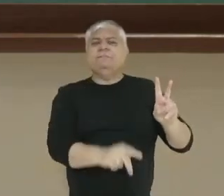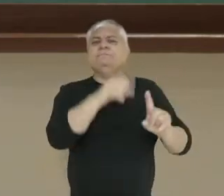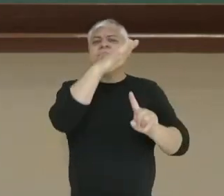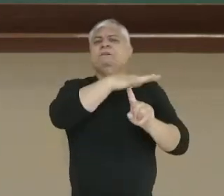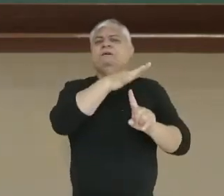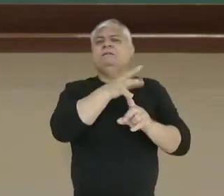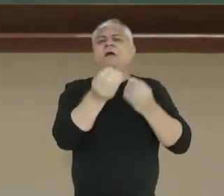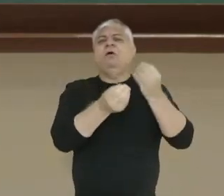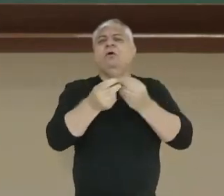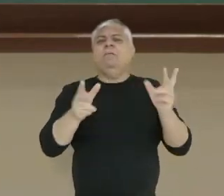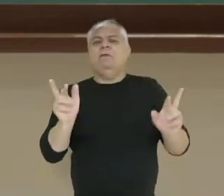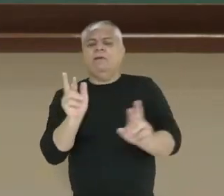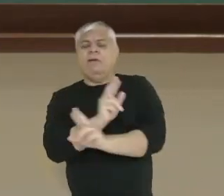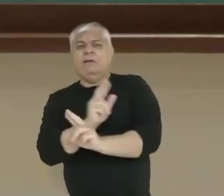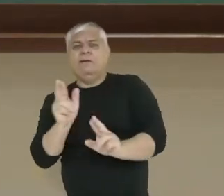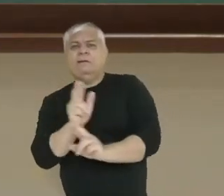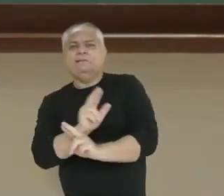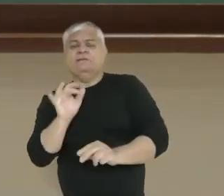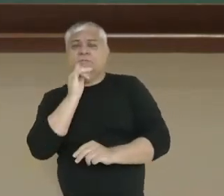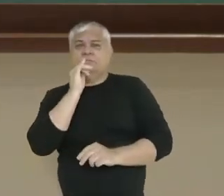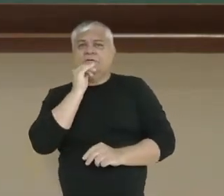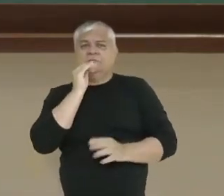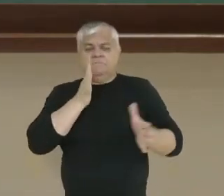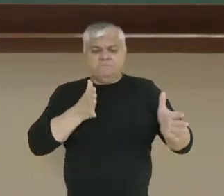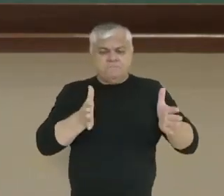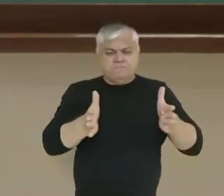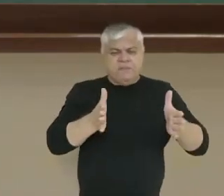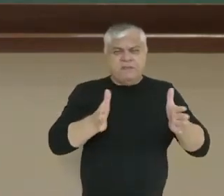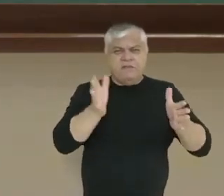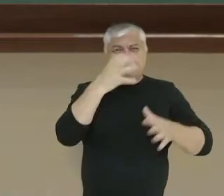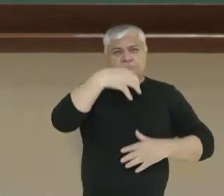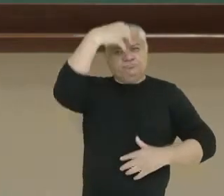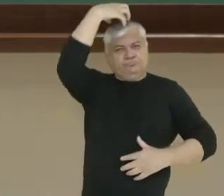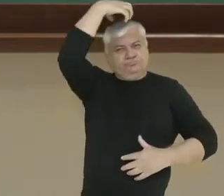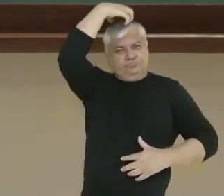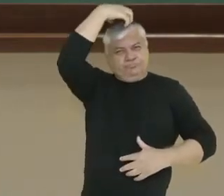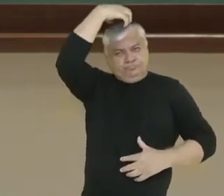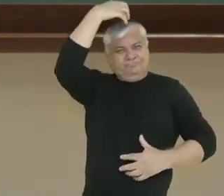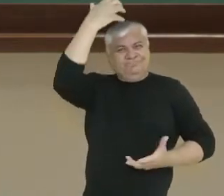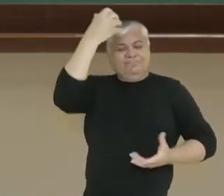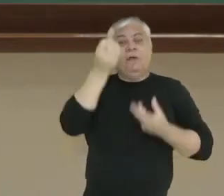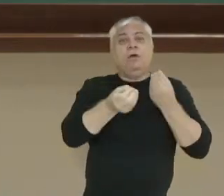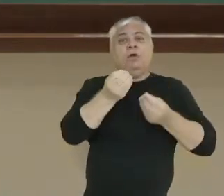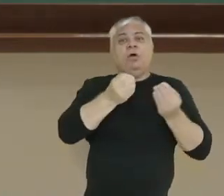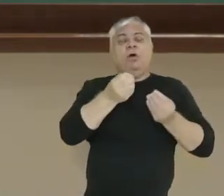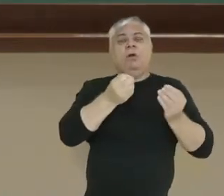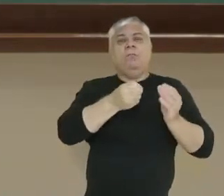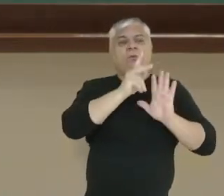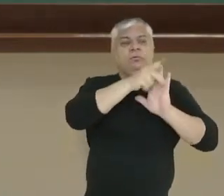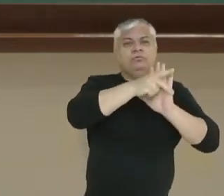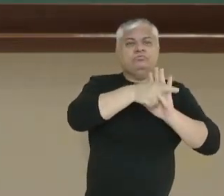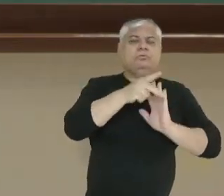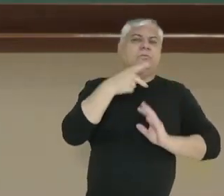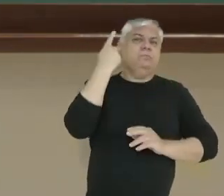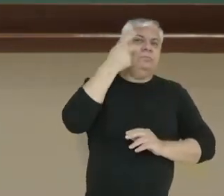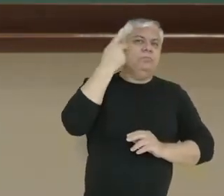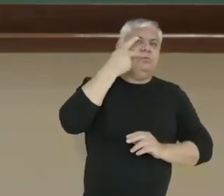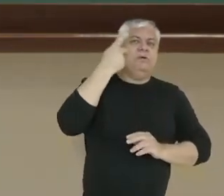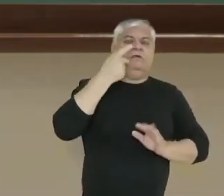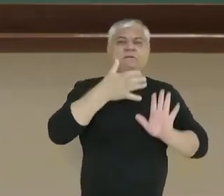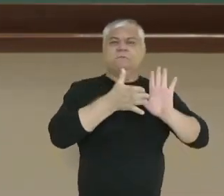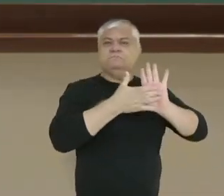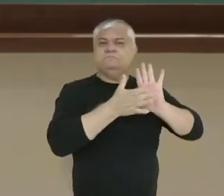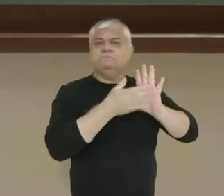a relação, principalmente no período ali imperial, com relação às políticas aplicadas a esses